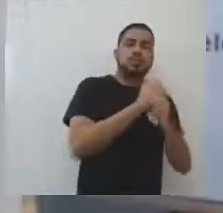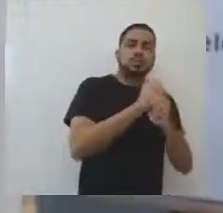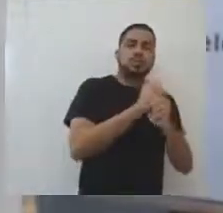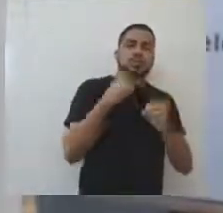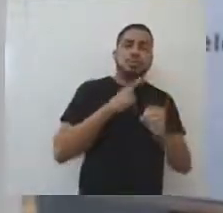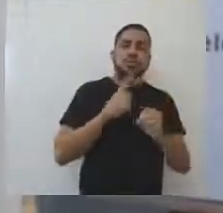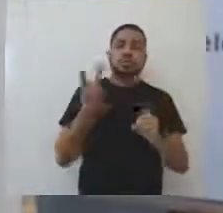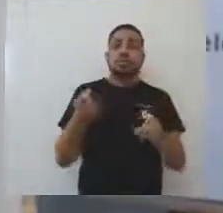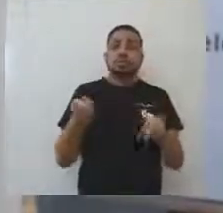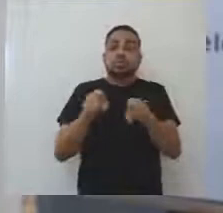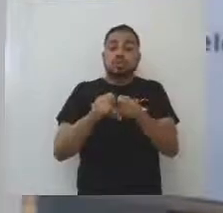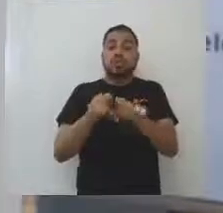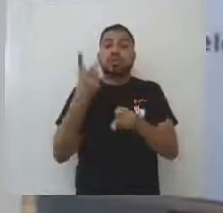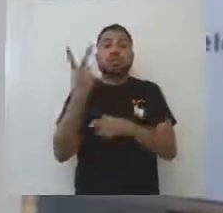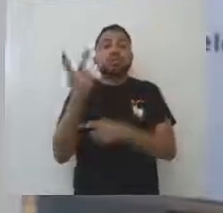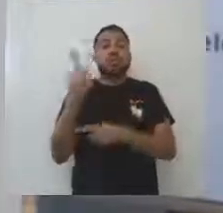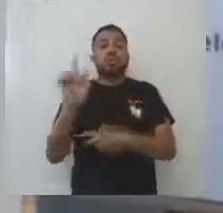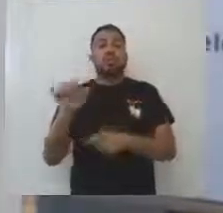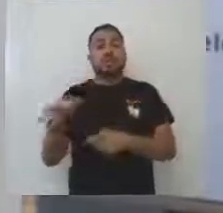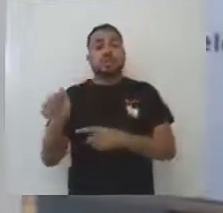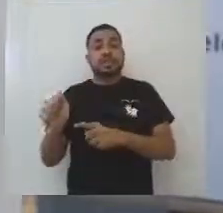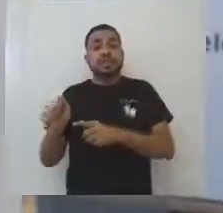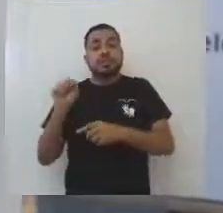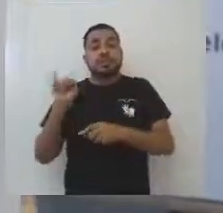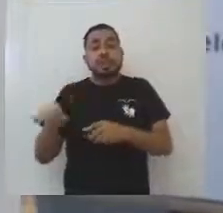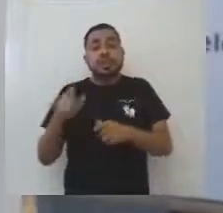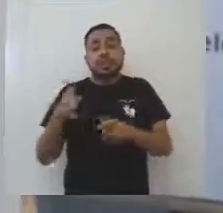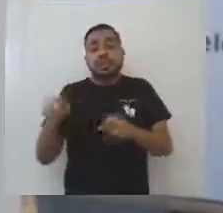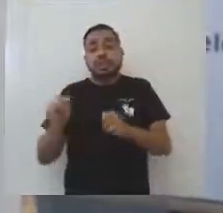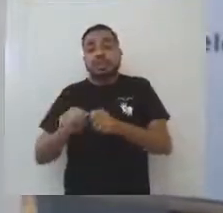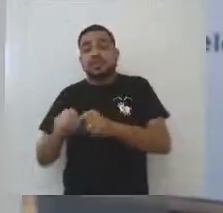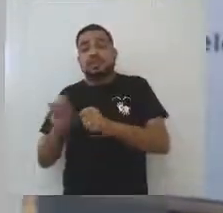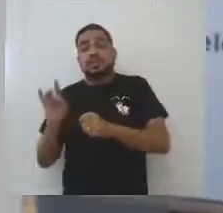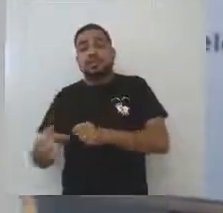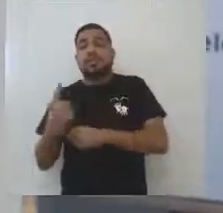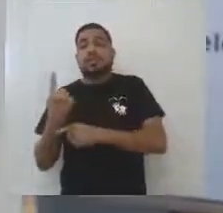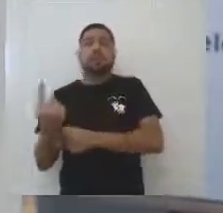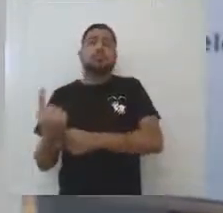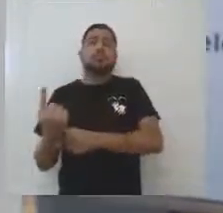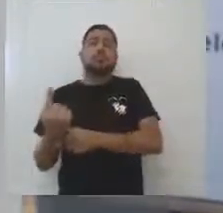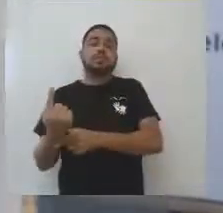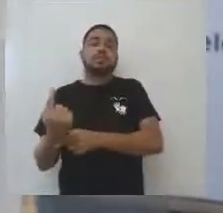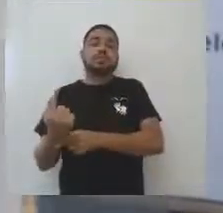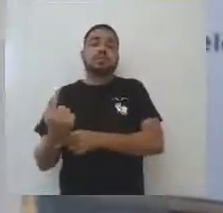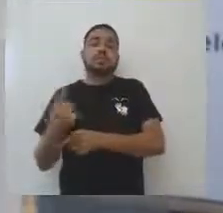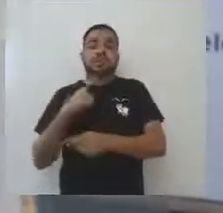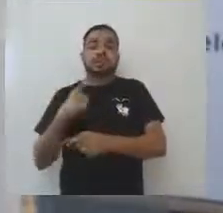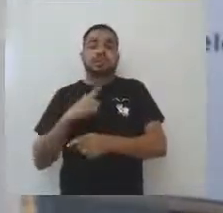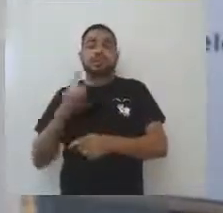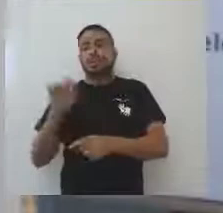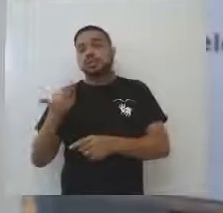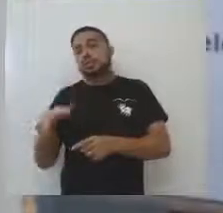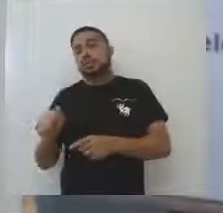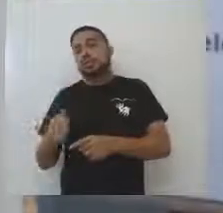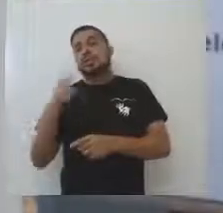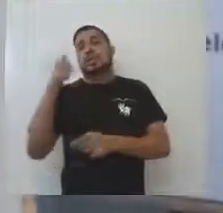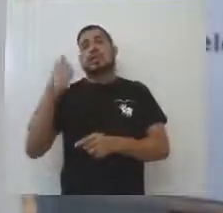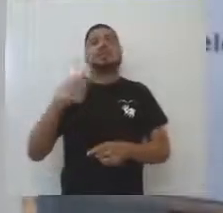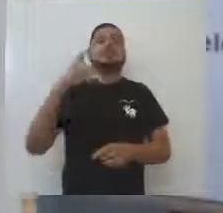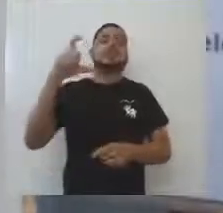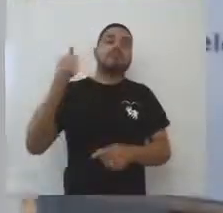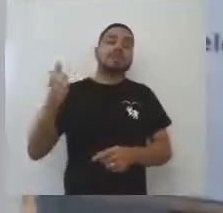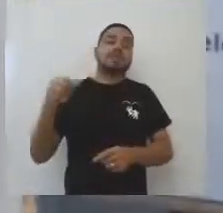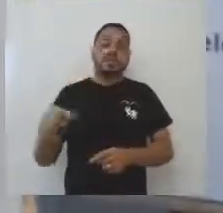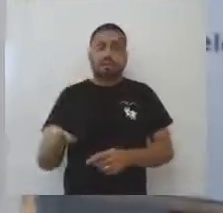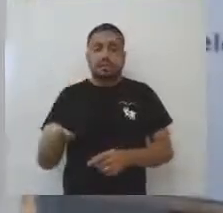dos 2, mas sendo que se o gene funcionar só para um, ou melhor, tu tem o gene dos 2, azão, azinho. Tu